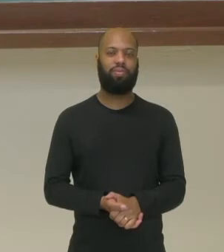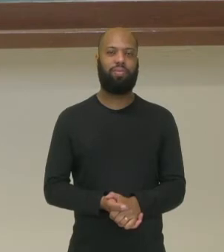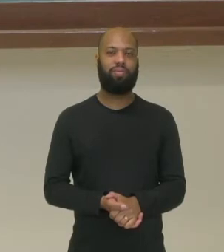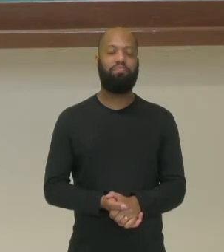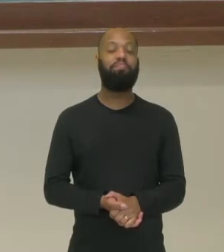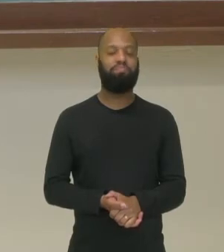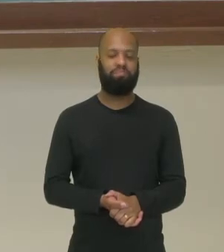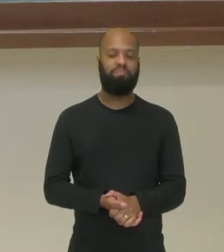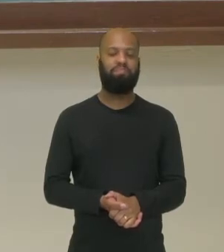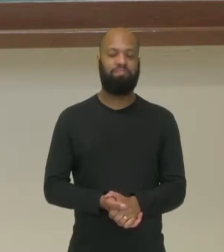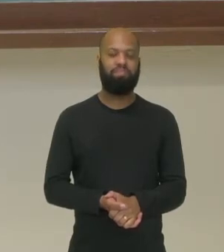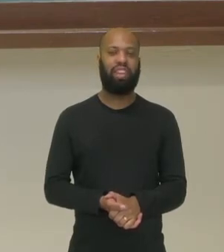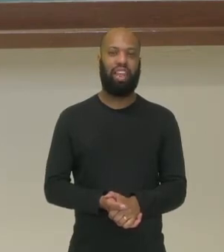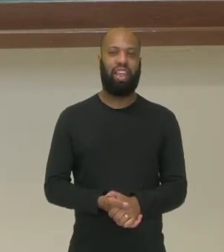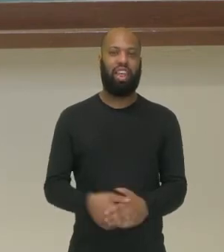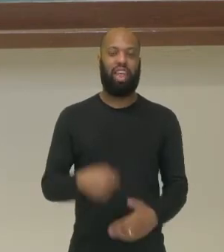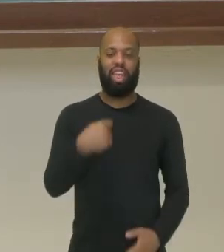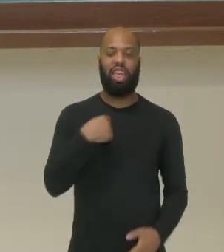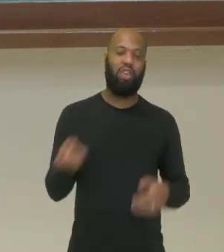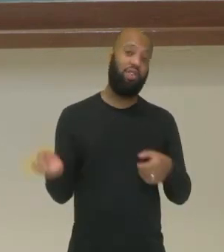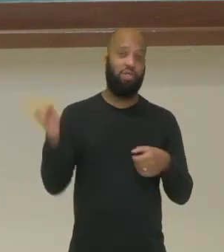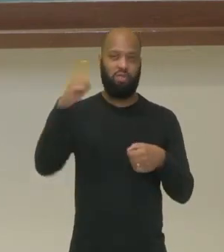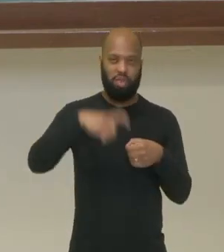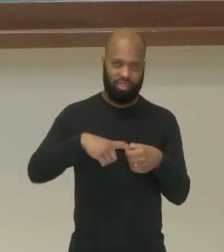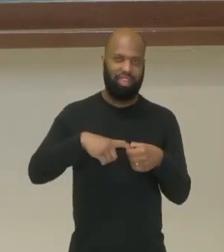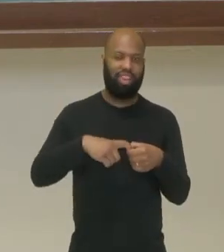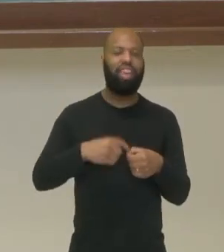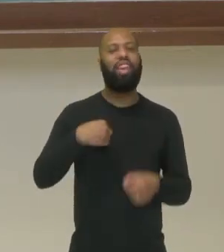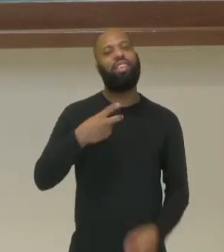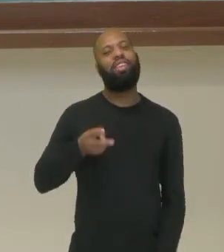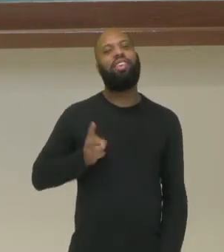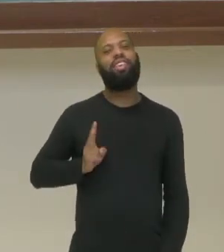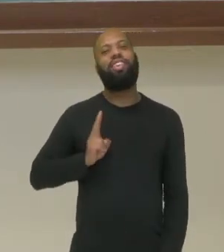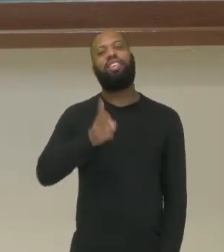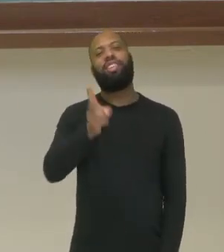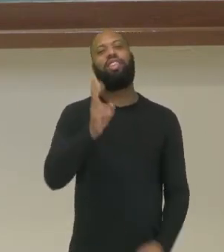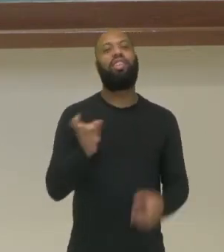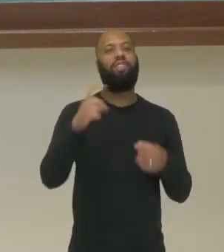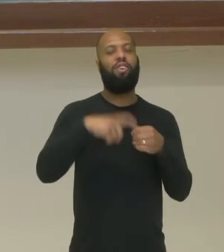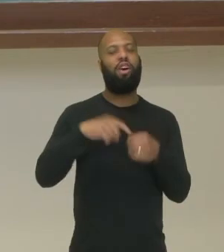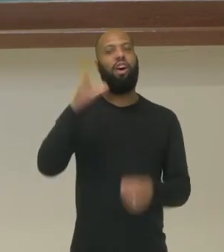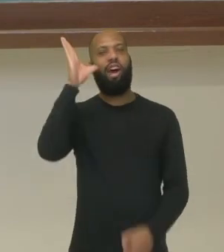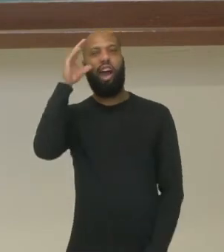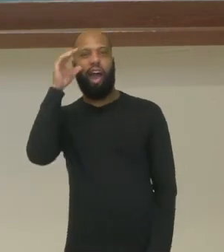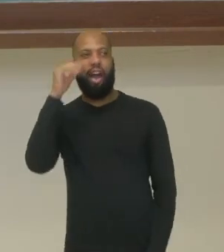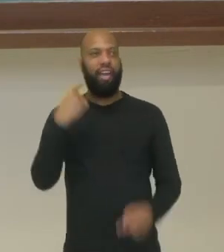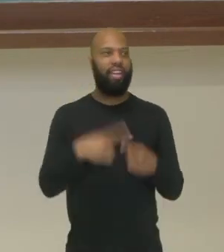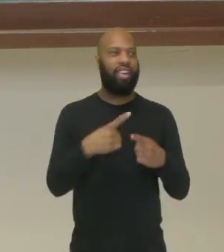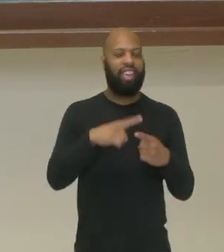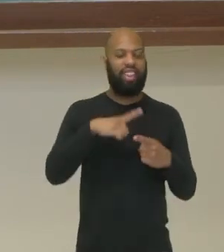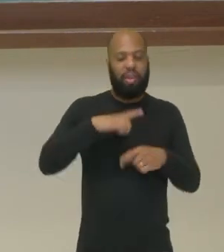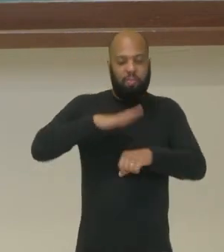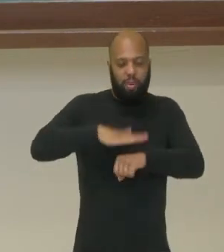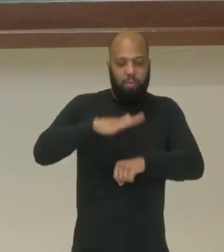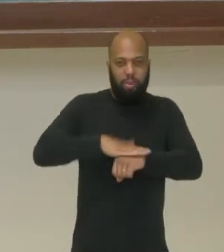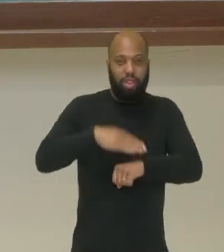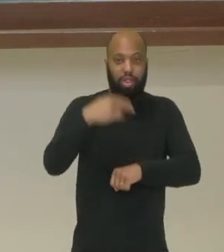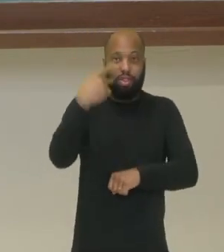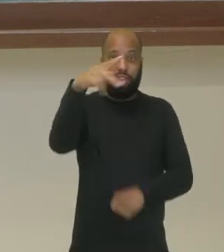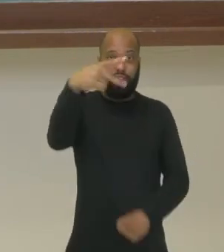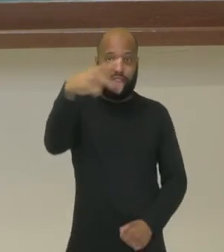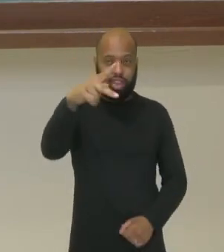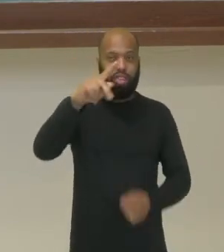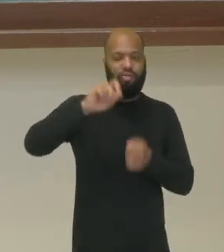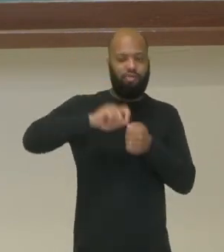Olá, queridos alunos, a professora Elisângela voltou e eu sempre volto curiosa quando eu deixo essas aberturas aí, né, para